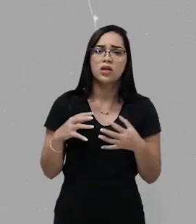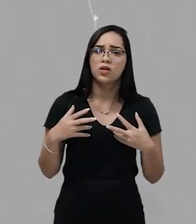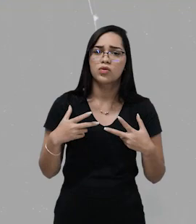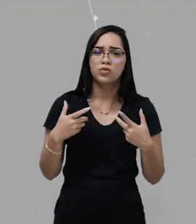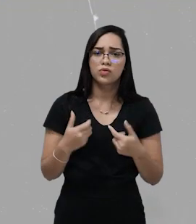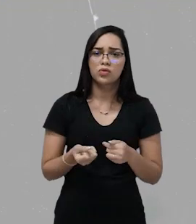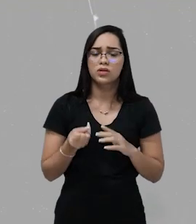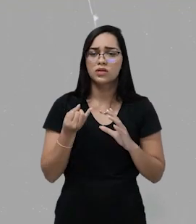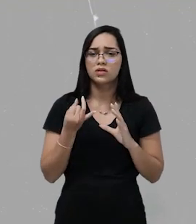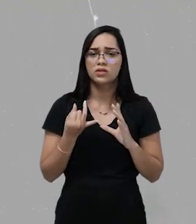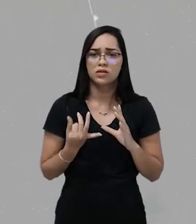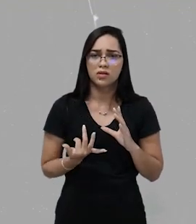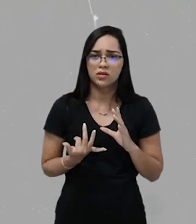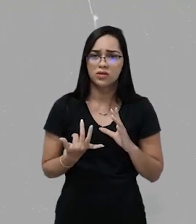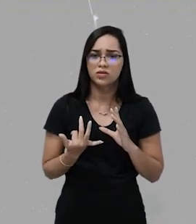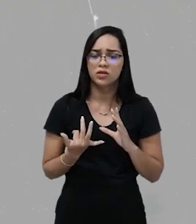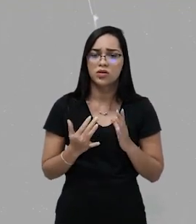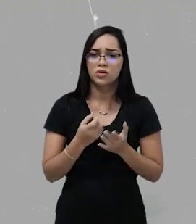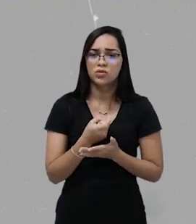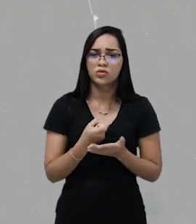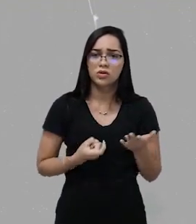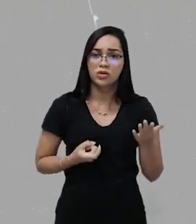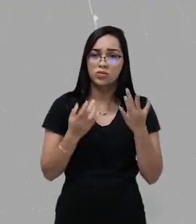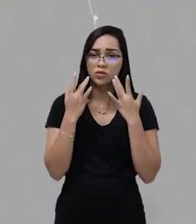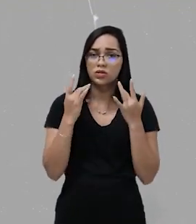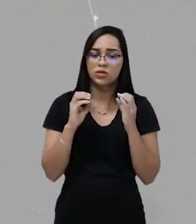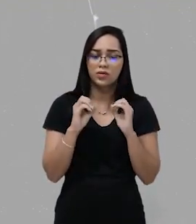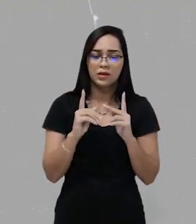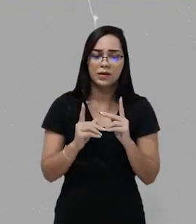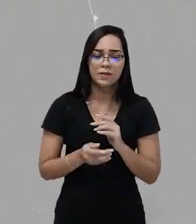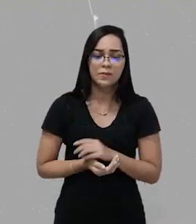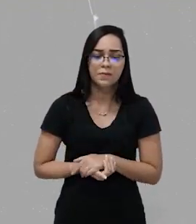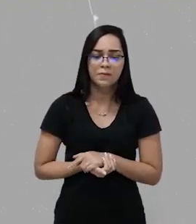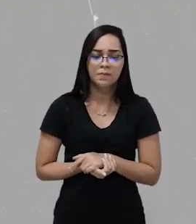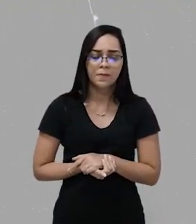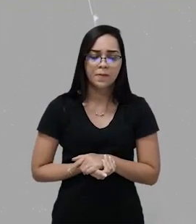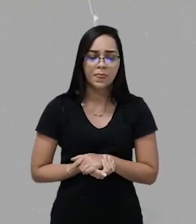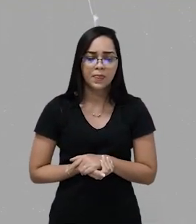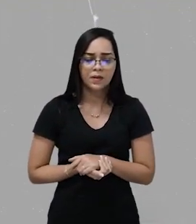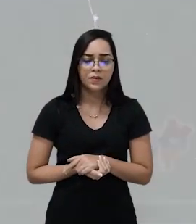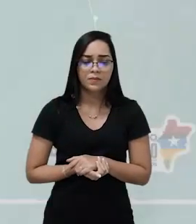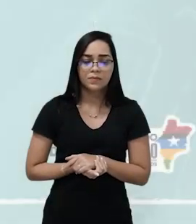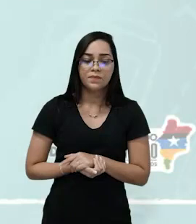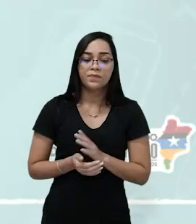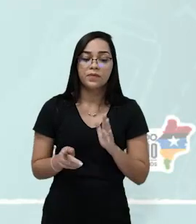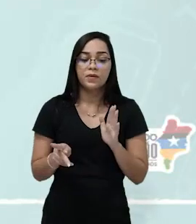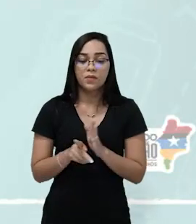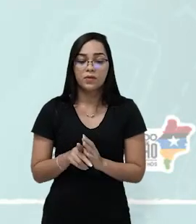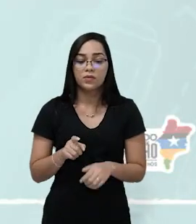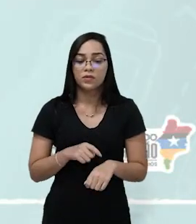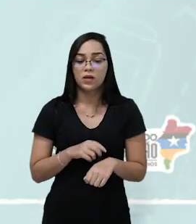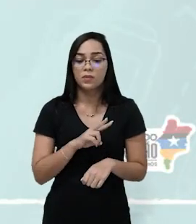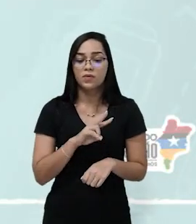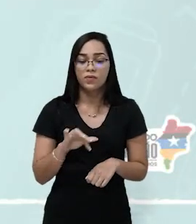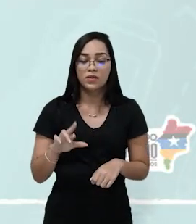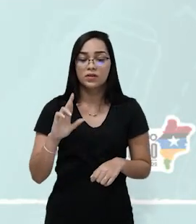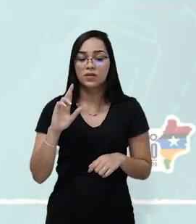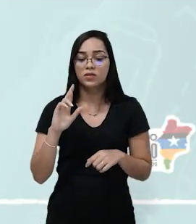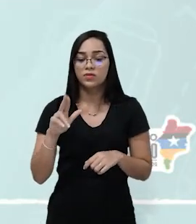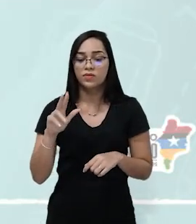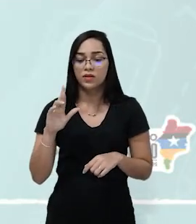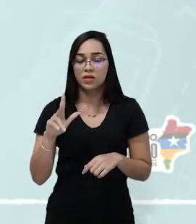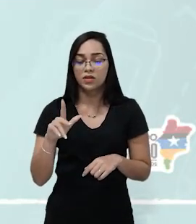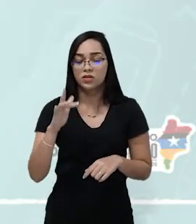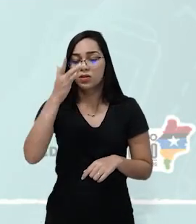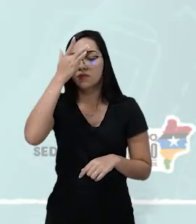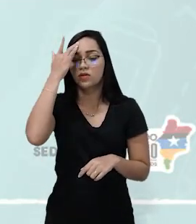essas características do texto teatral, tá bom? A questão do tempo vai se diferir daquele constituído